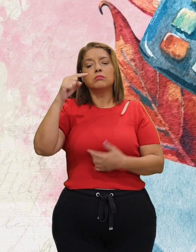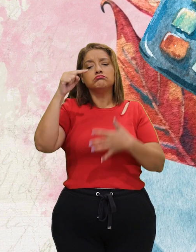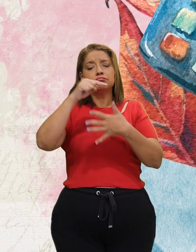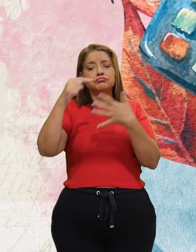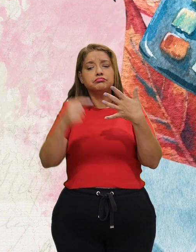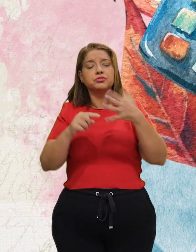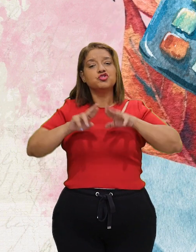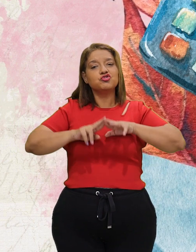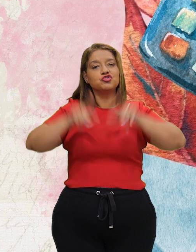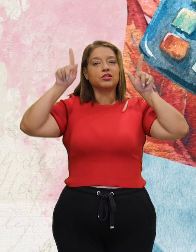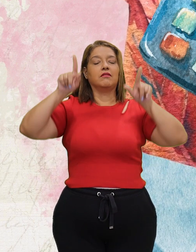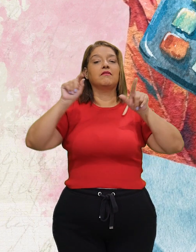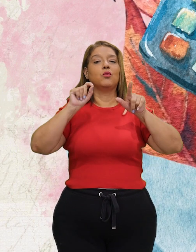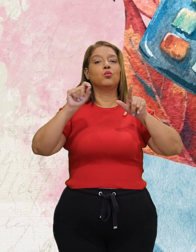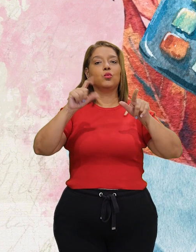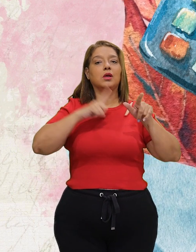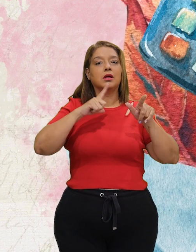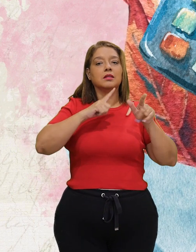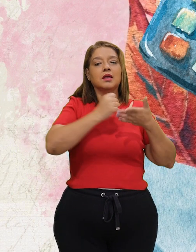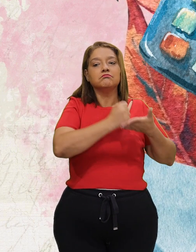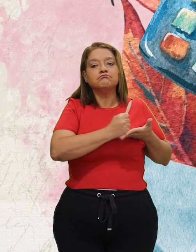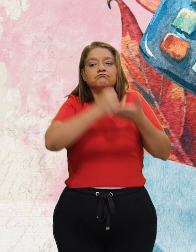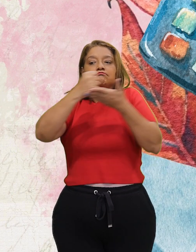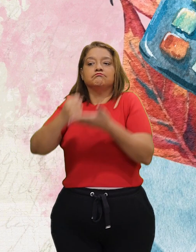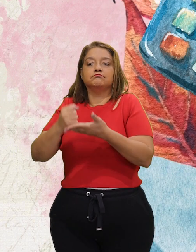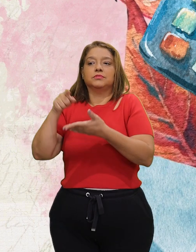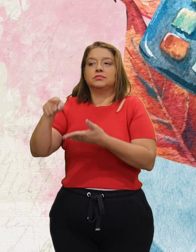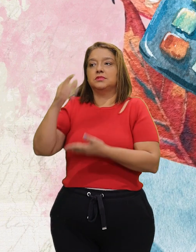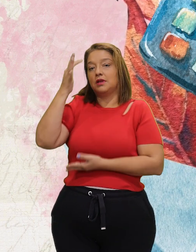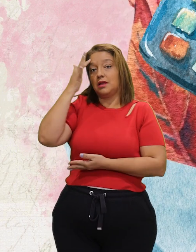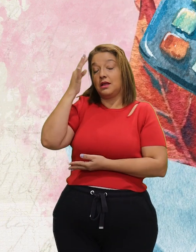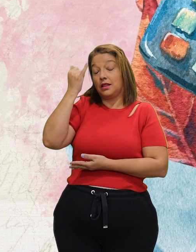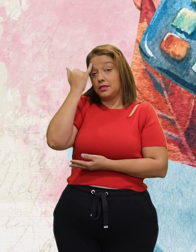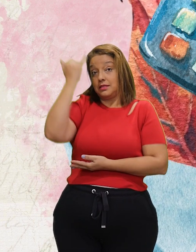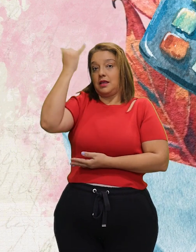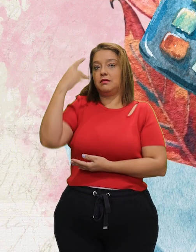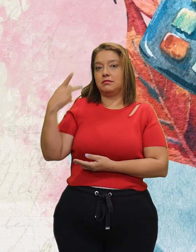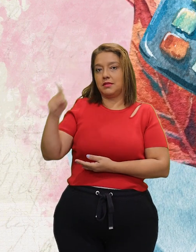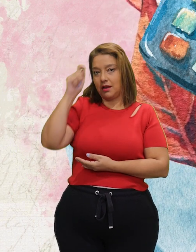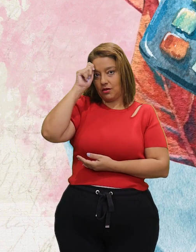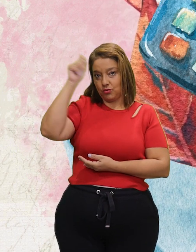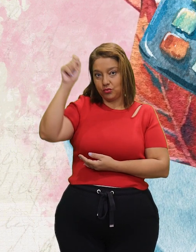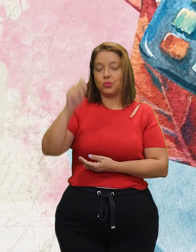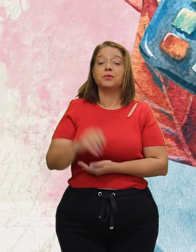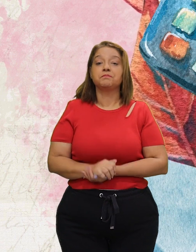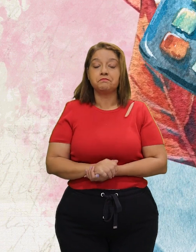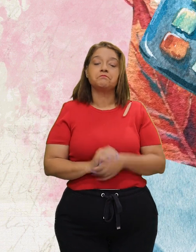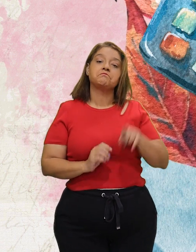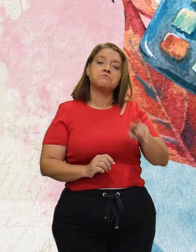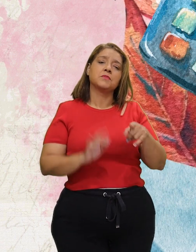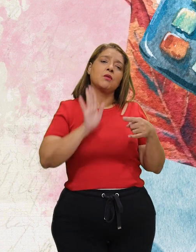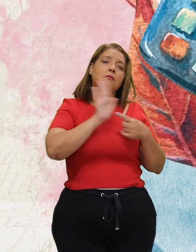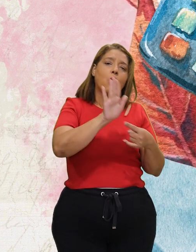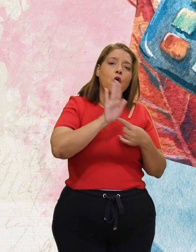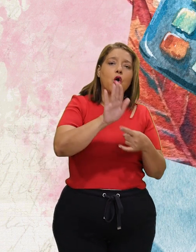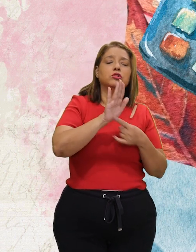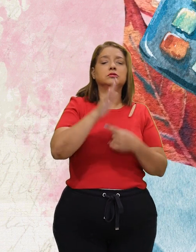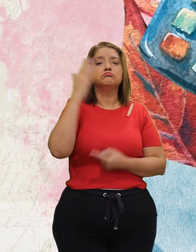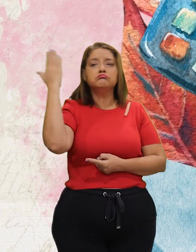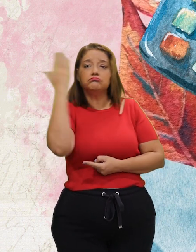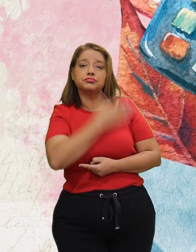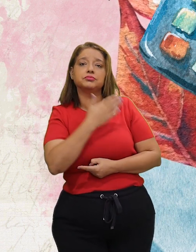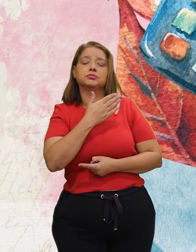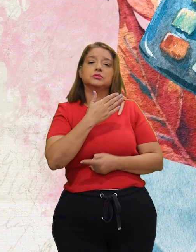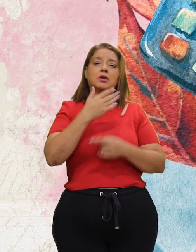sustente a opinião do autor. É essencial fornecer evidências, exemplos e raciocínio